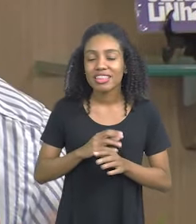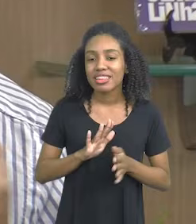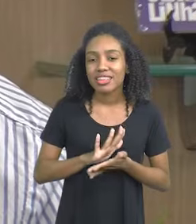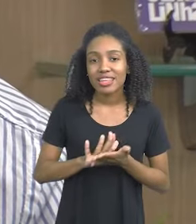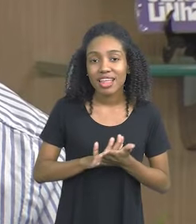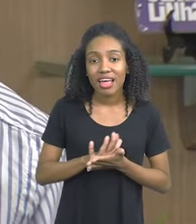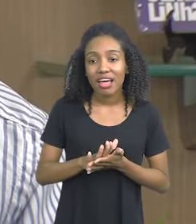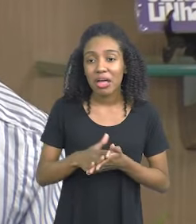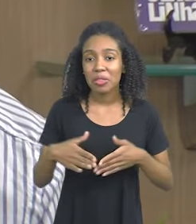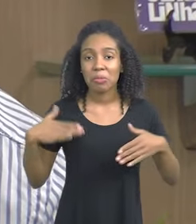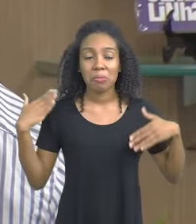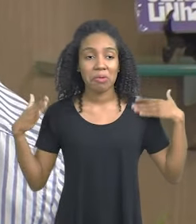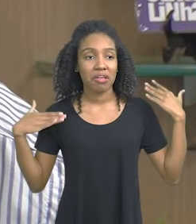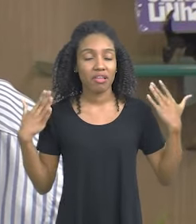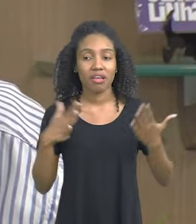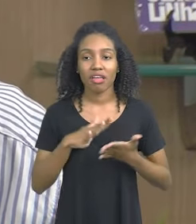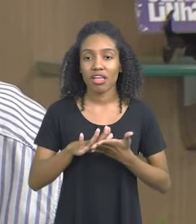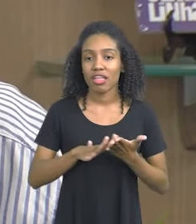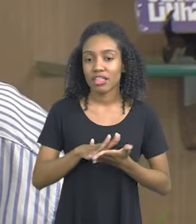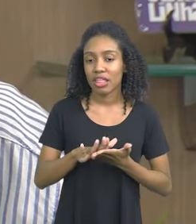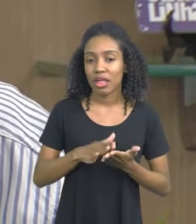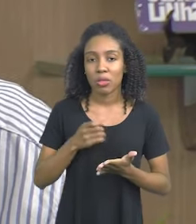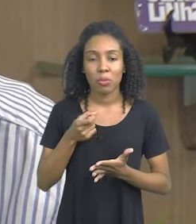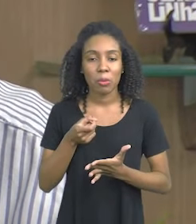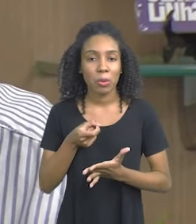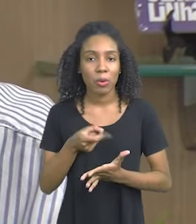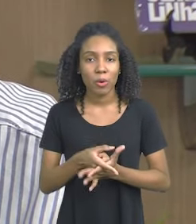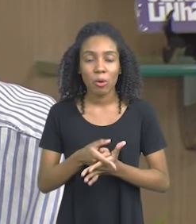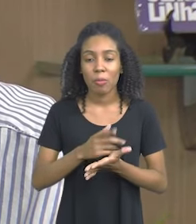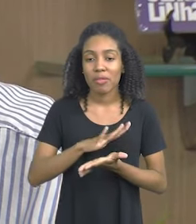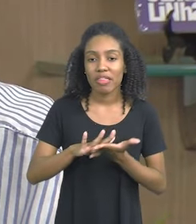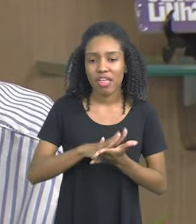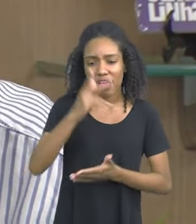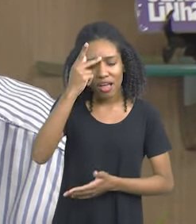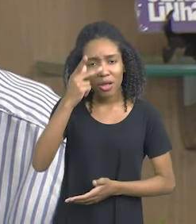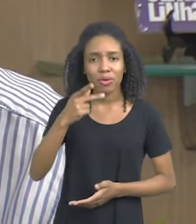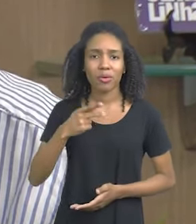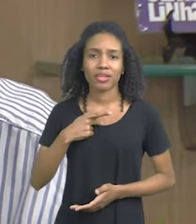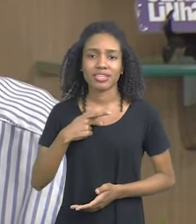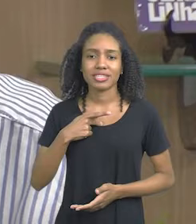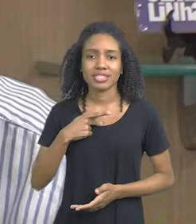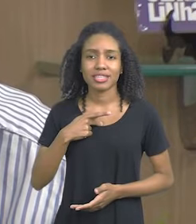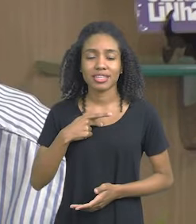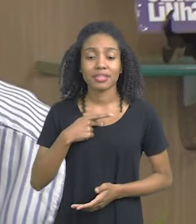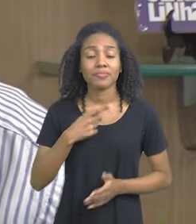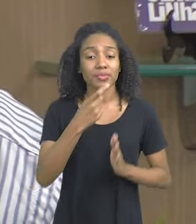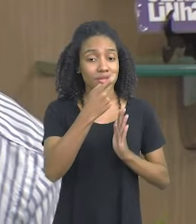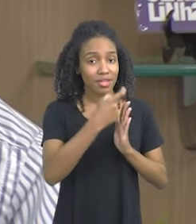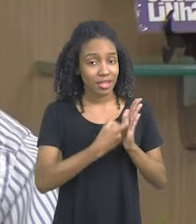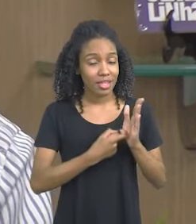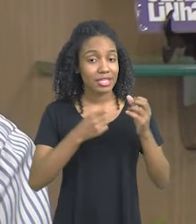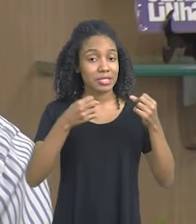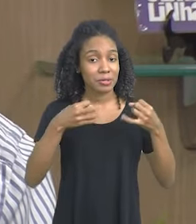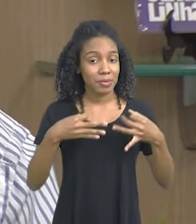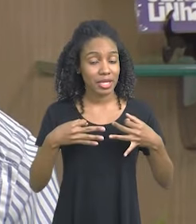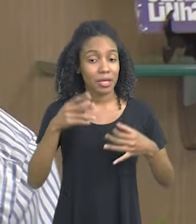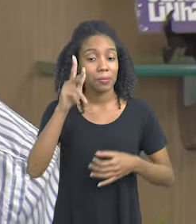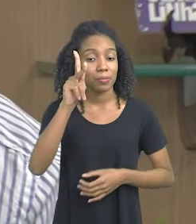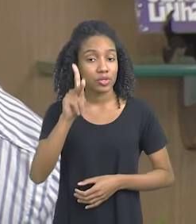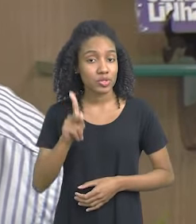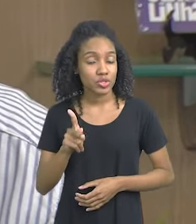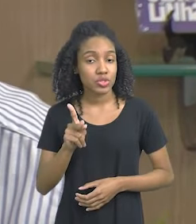um bom carro. Então, nesse texto diz claramente, olha, a quem dá liberalmente, ainda se lhe acrescenta mais e